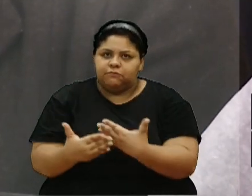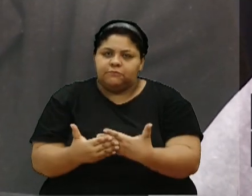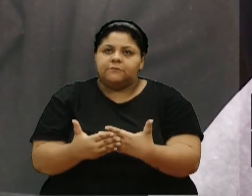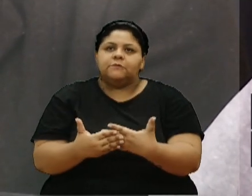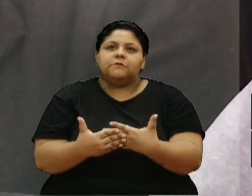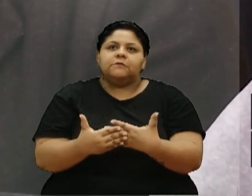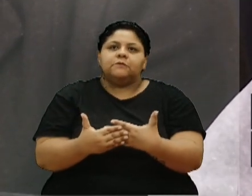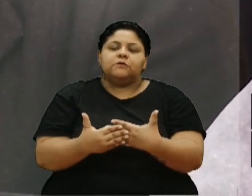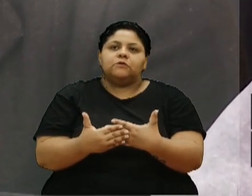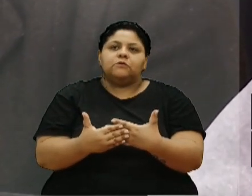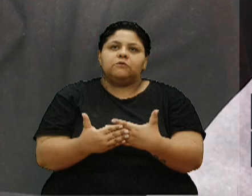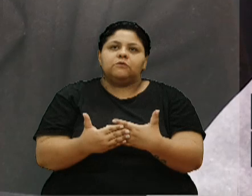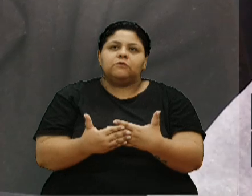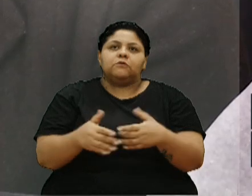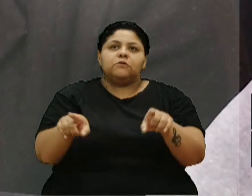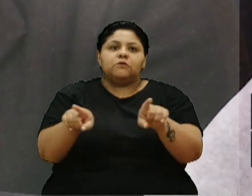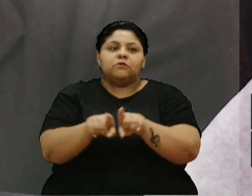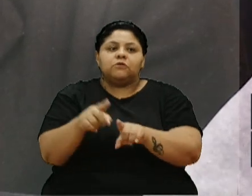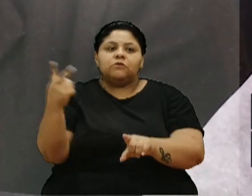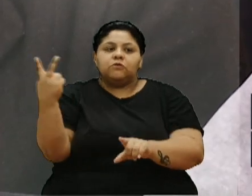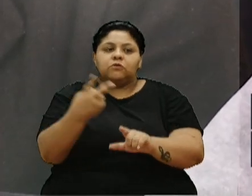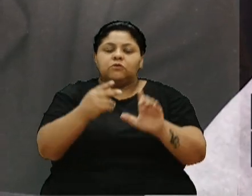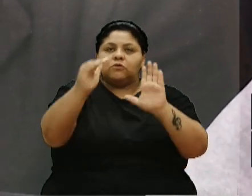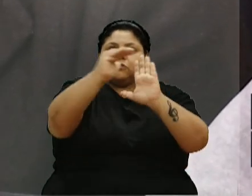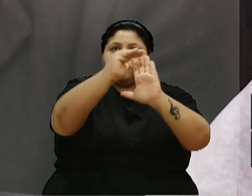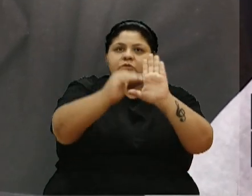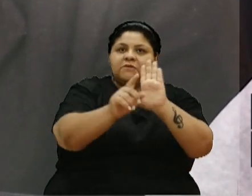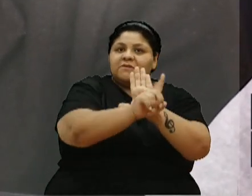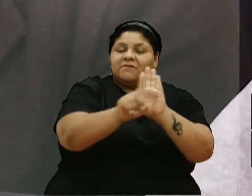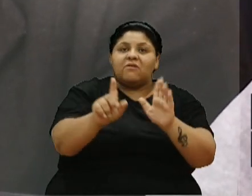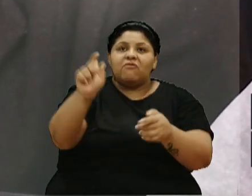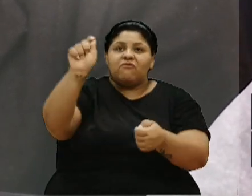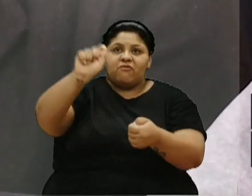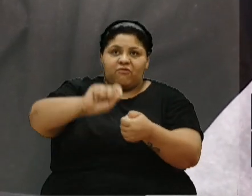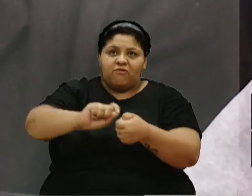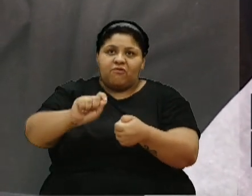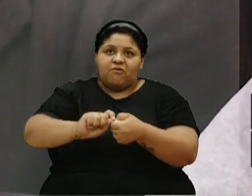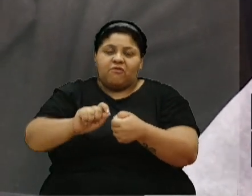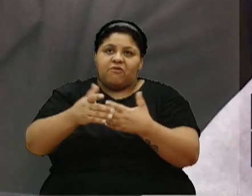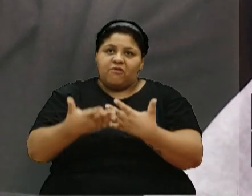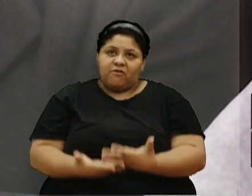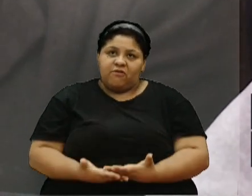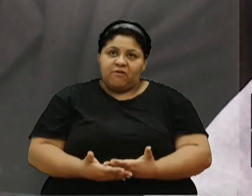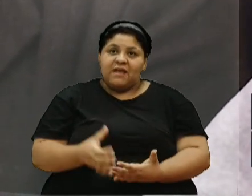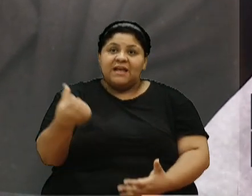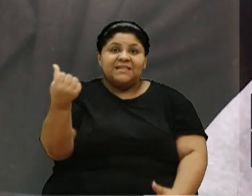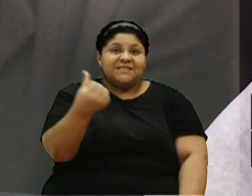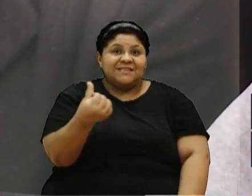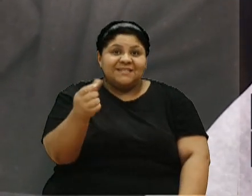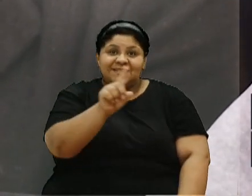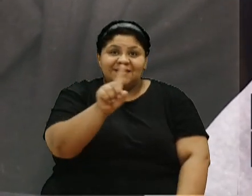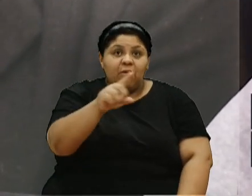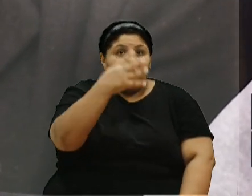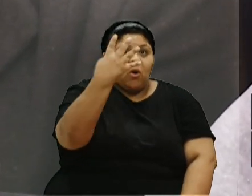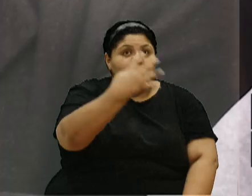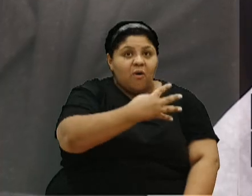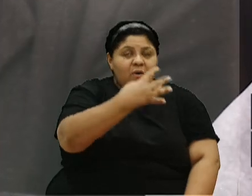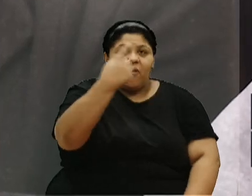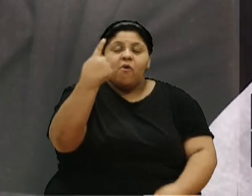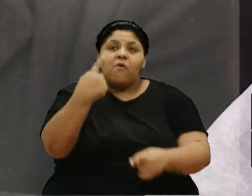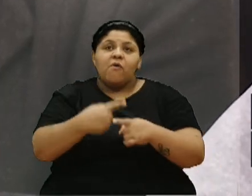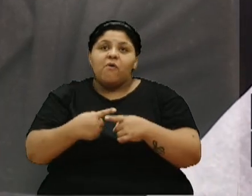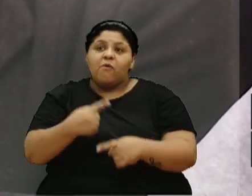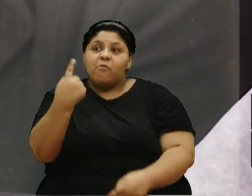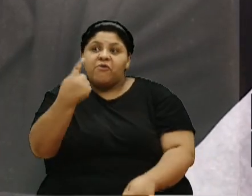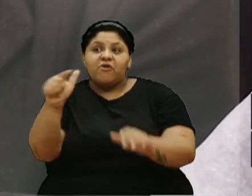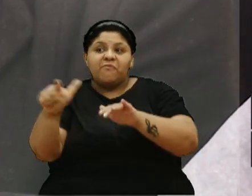edições, inclusive com 2 programadas e não realizadas. Quer dizer, seria a 6ª, não a 4ª, porque